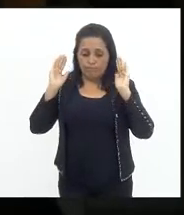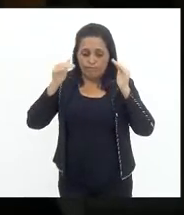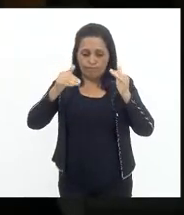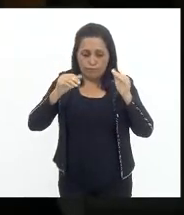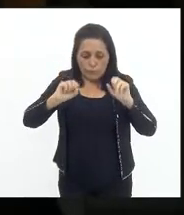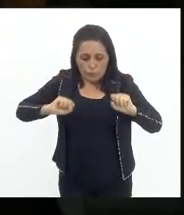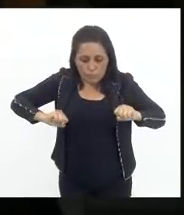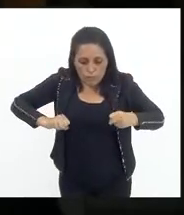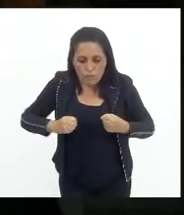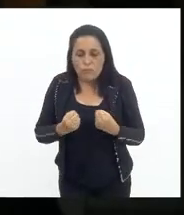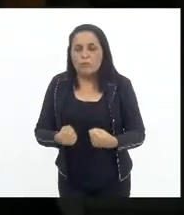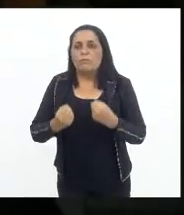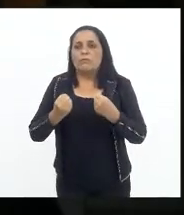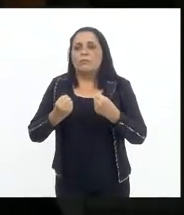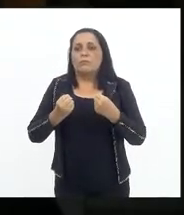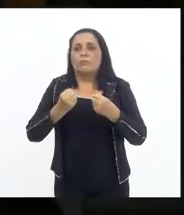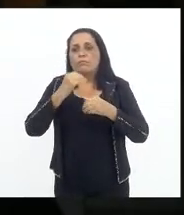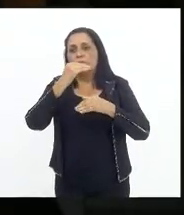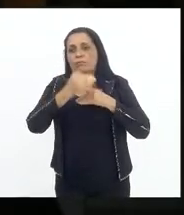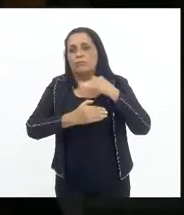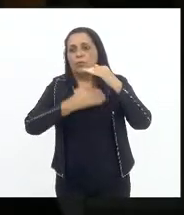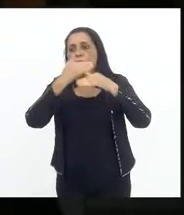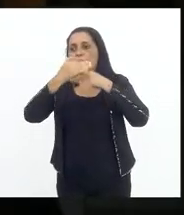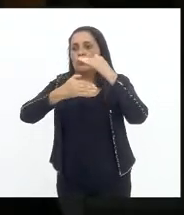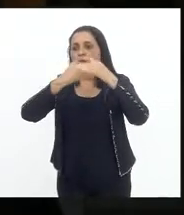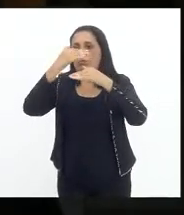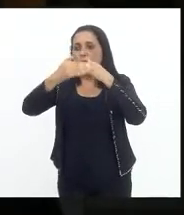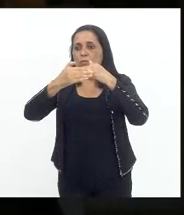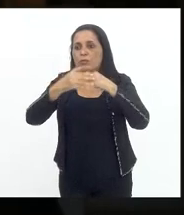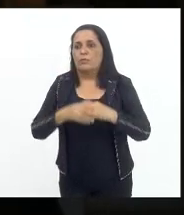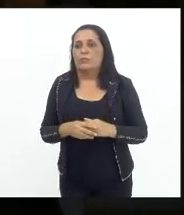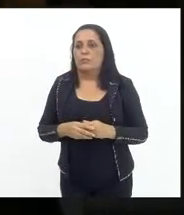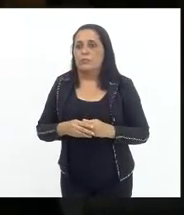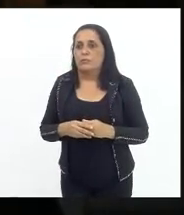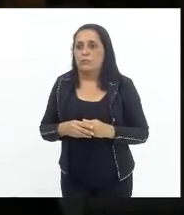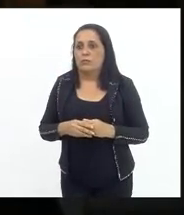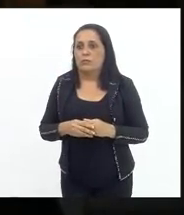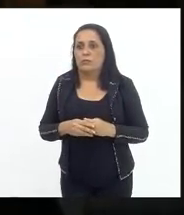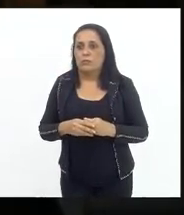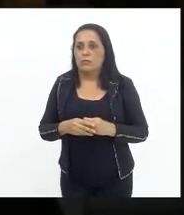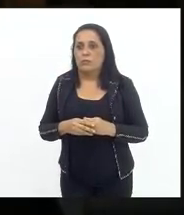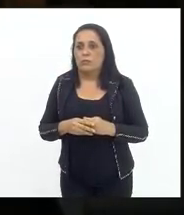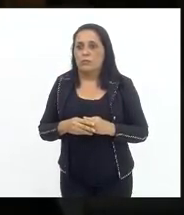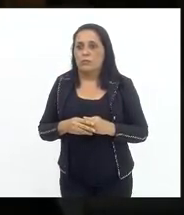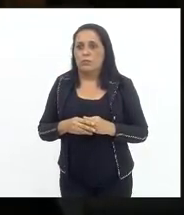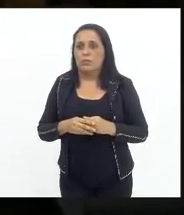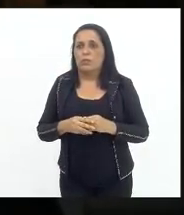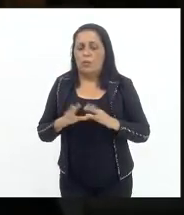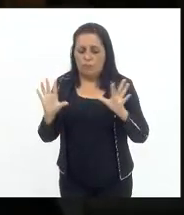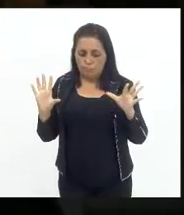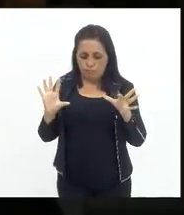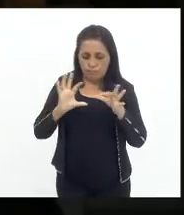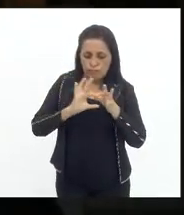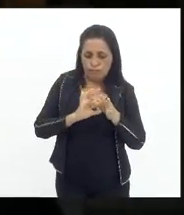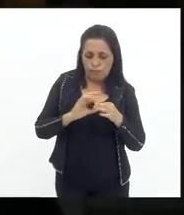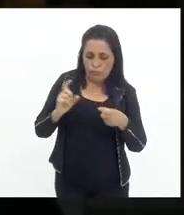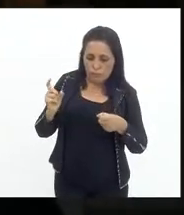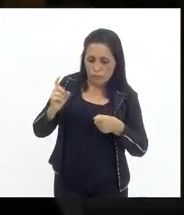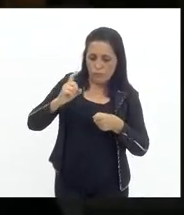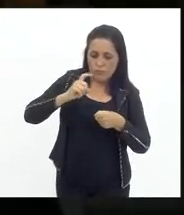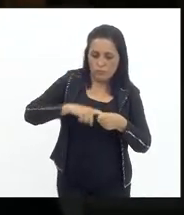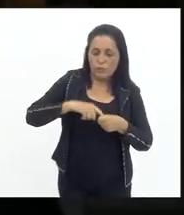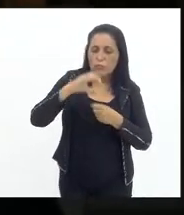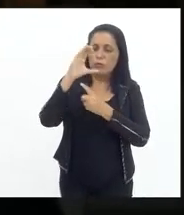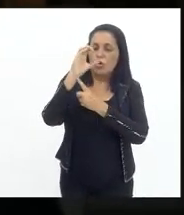esforços para construir um convênio com o FAS sobre